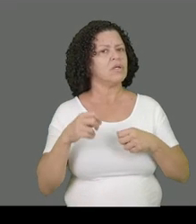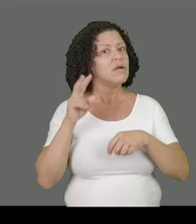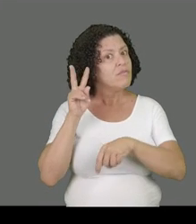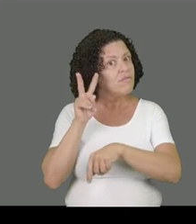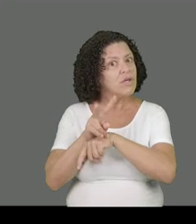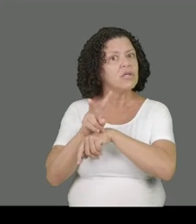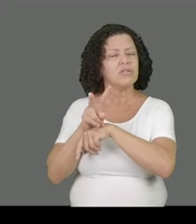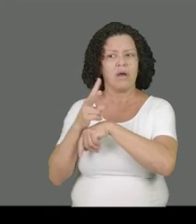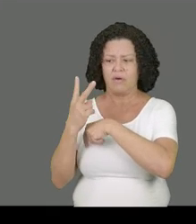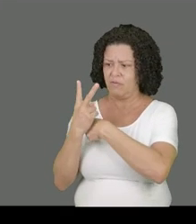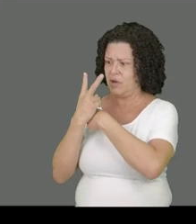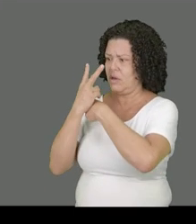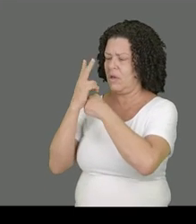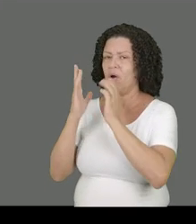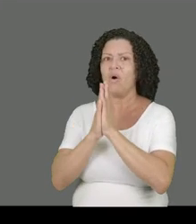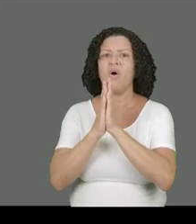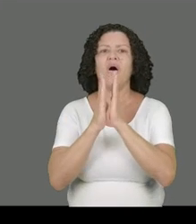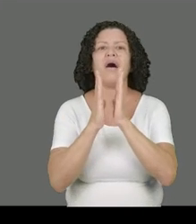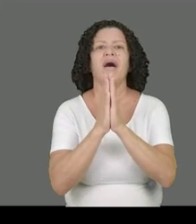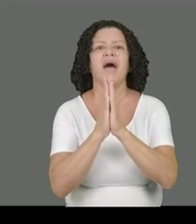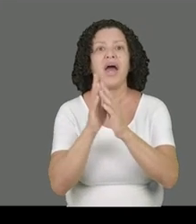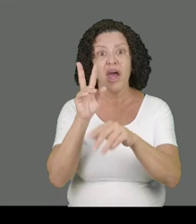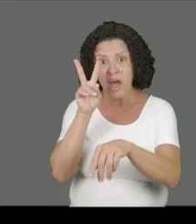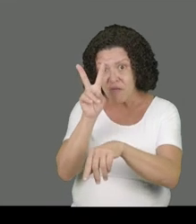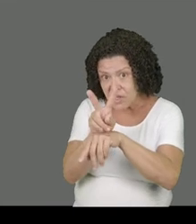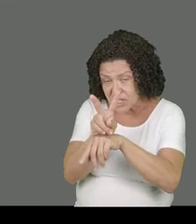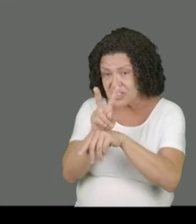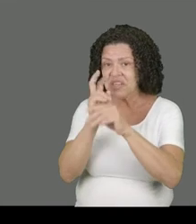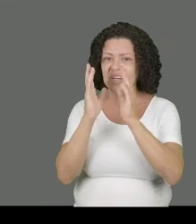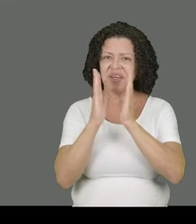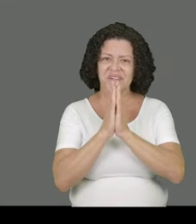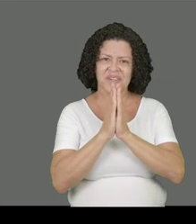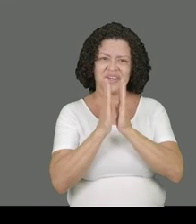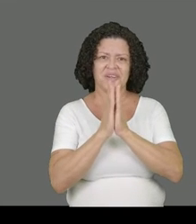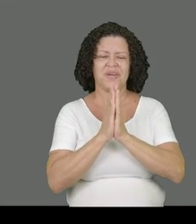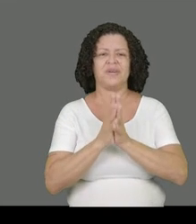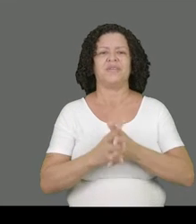caminho. Vigiar e orar.